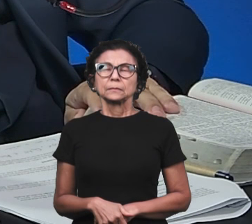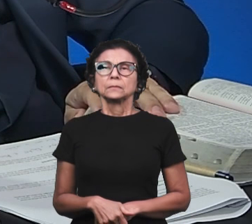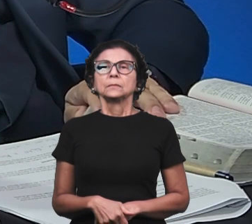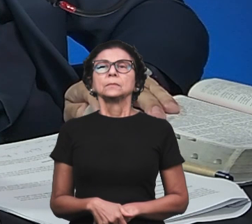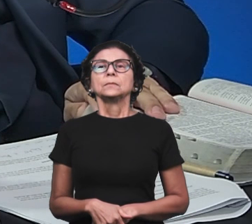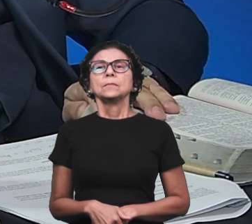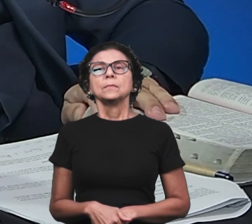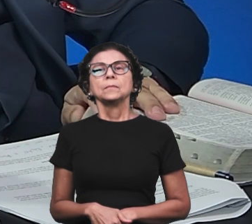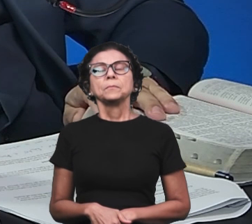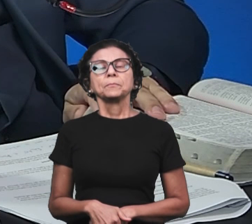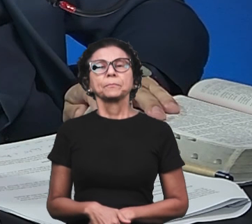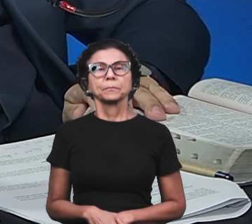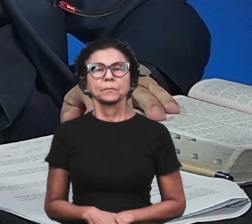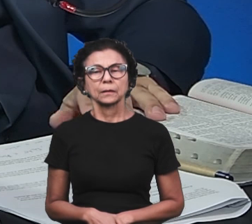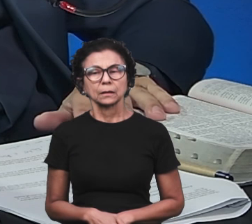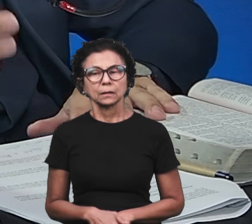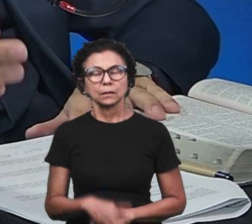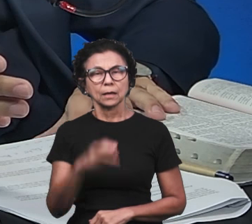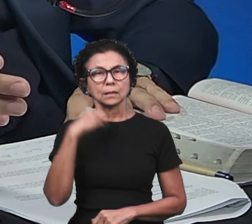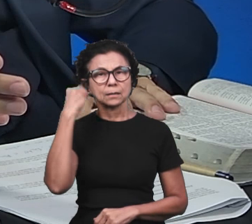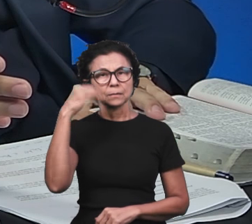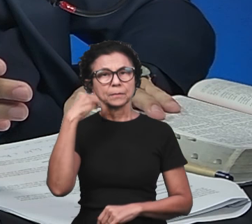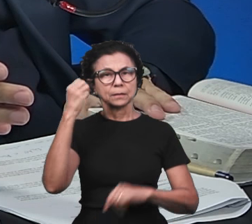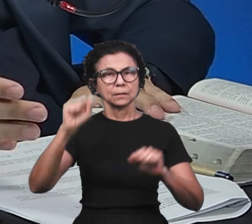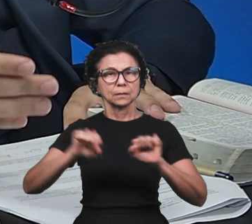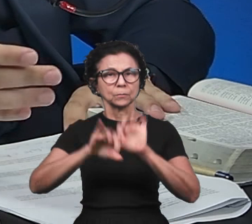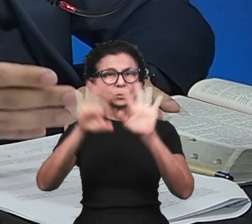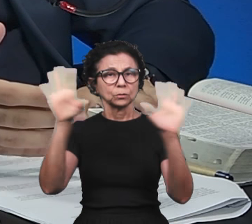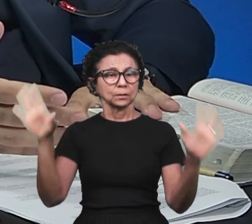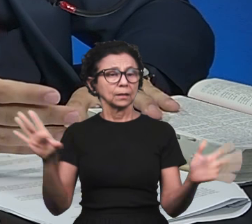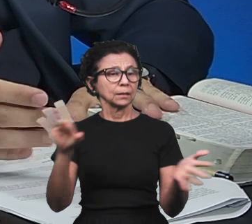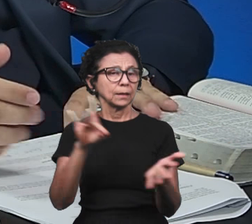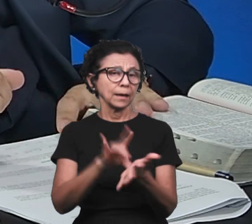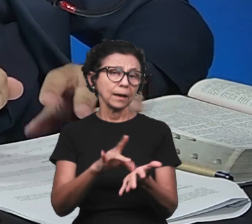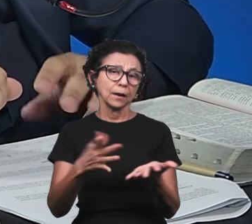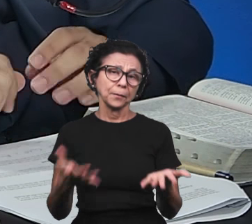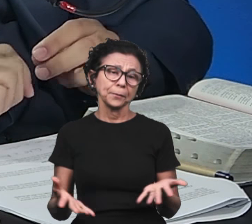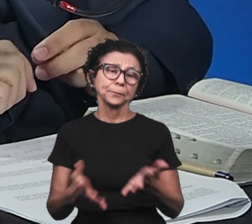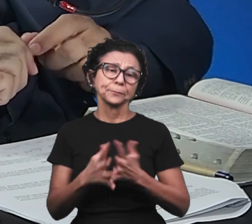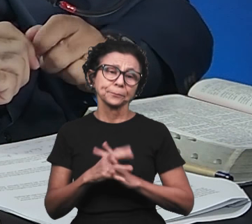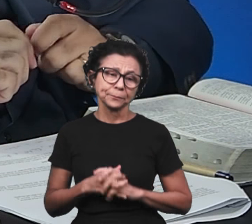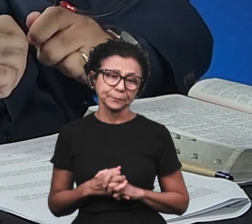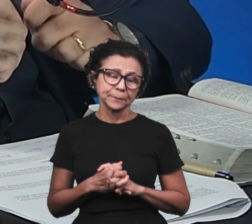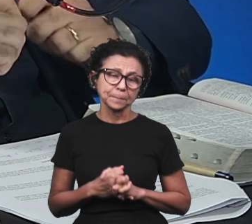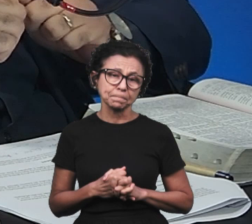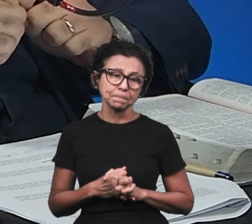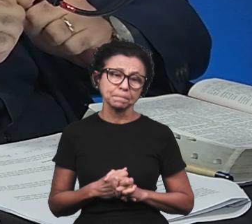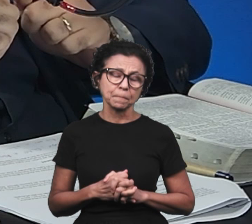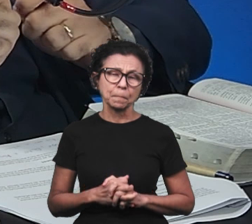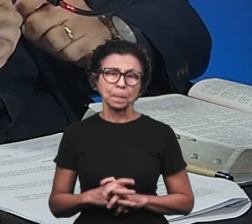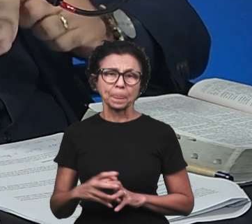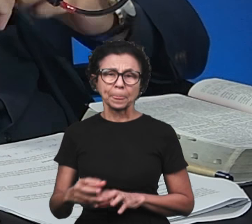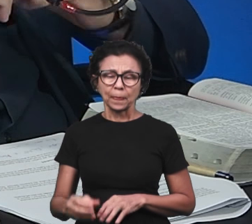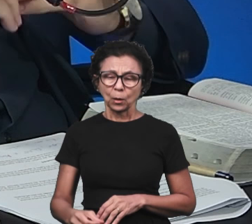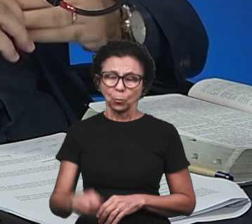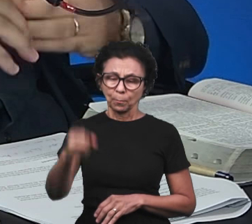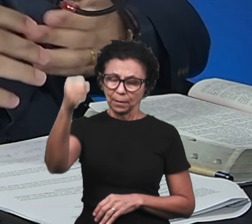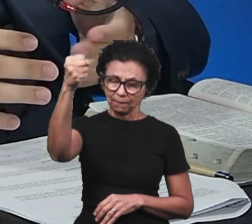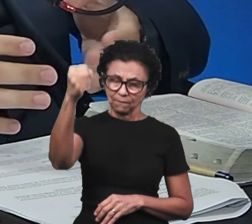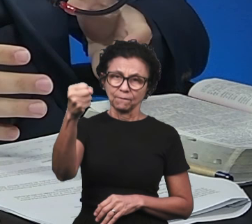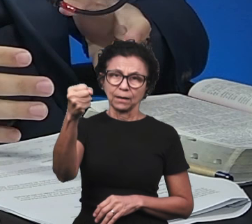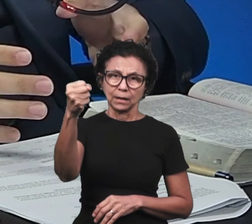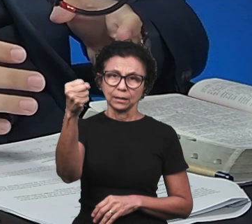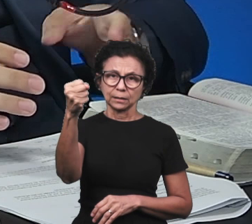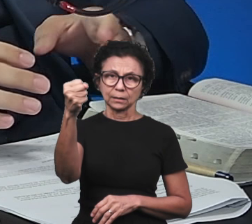há uma evidência dessa experiência com o Senhor, que são os frutos. Mas os frutos de uma vara que,